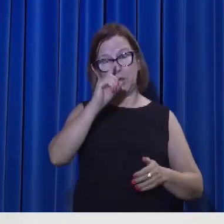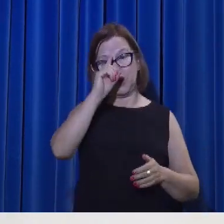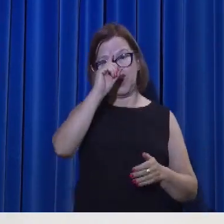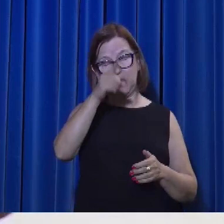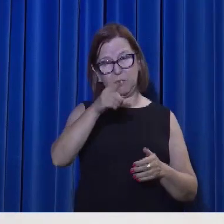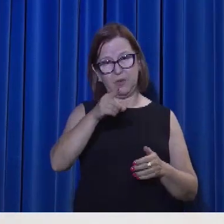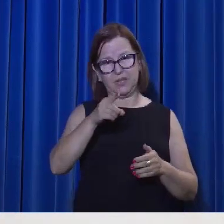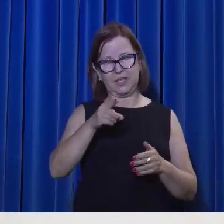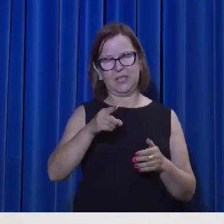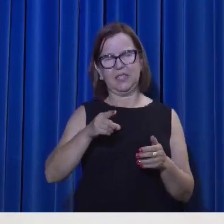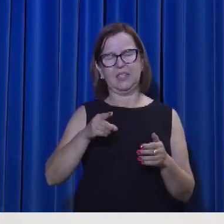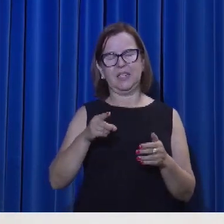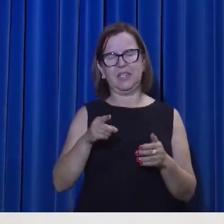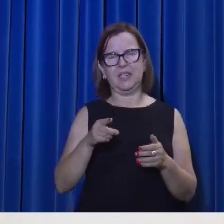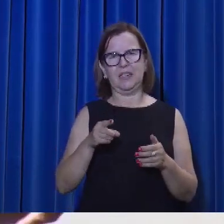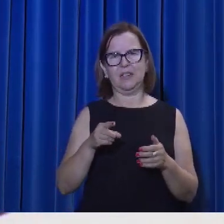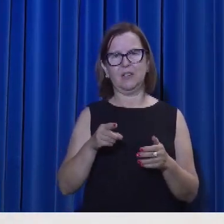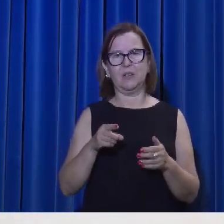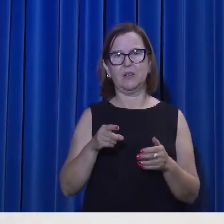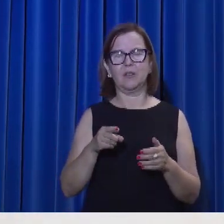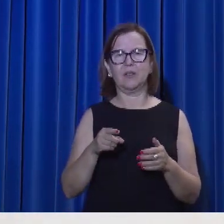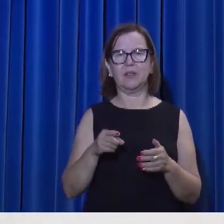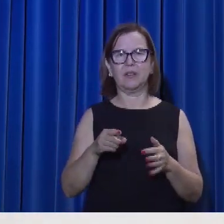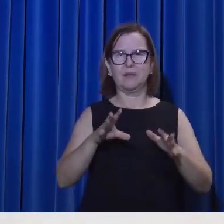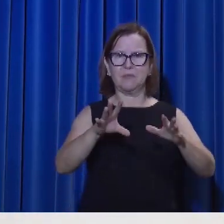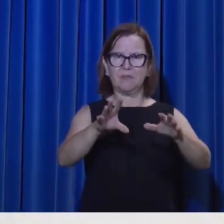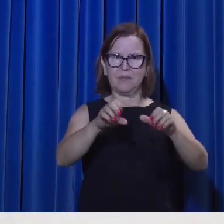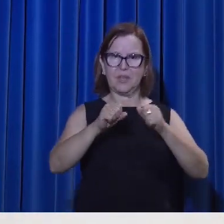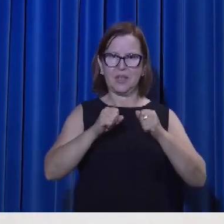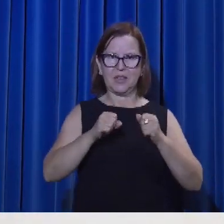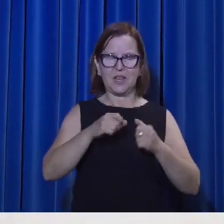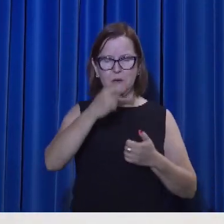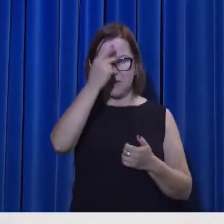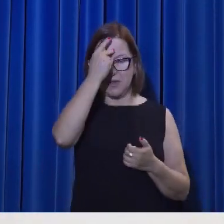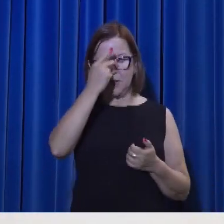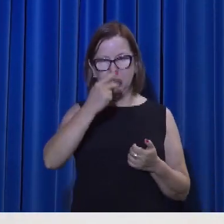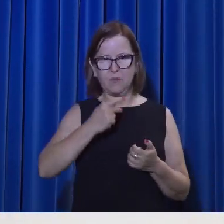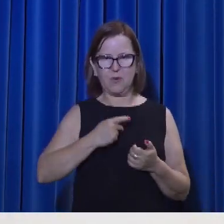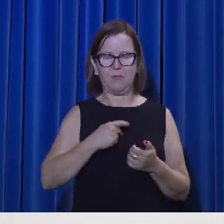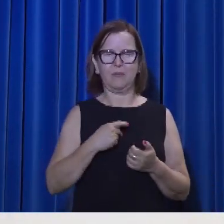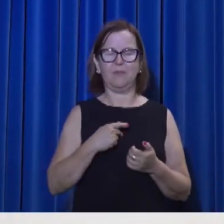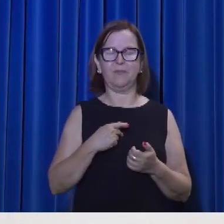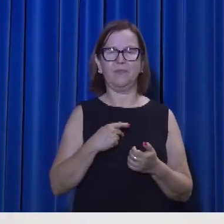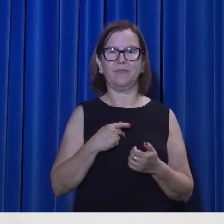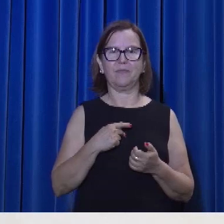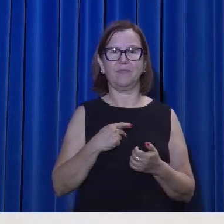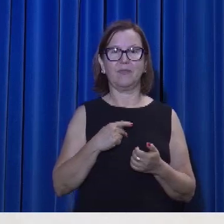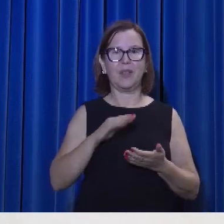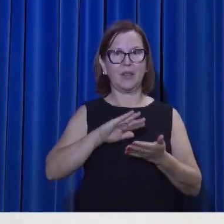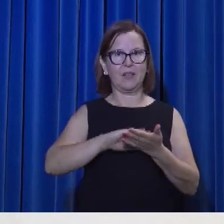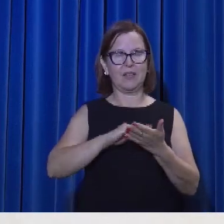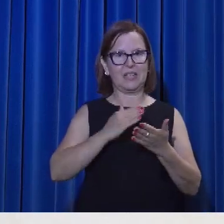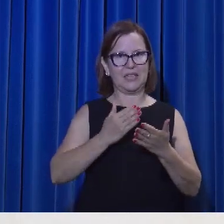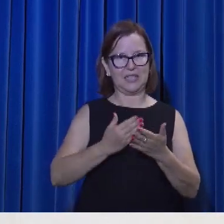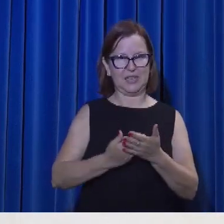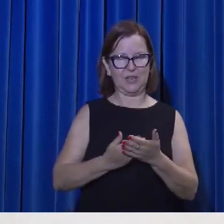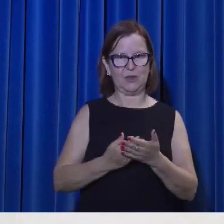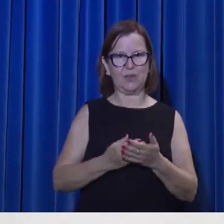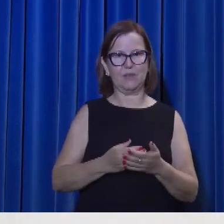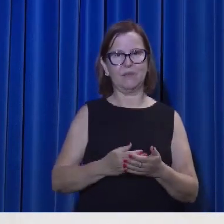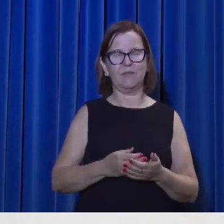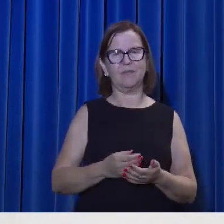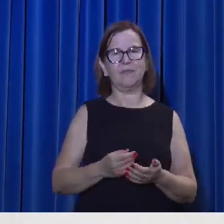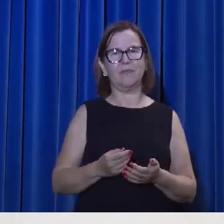de incorporar como seu, tomar para si mesmo. Então, uma melhor tradução aqui seria o